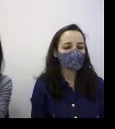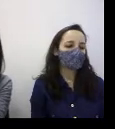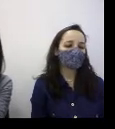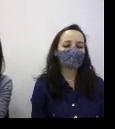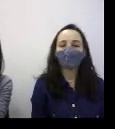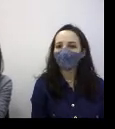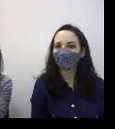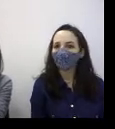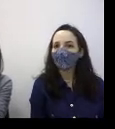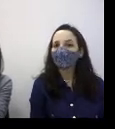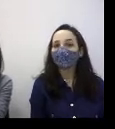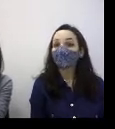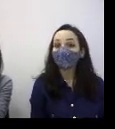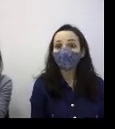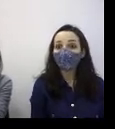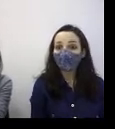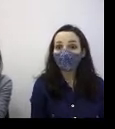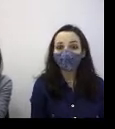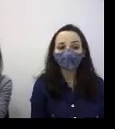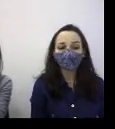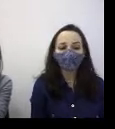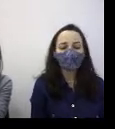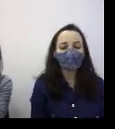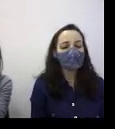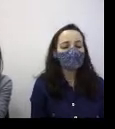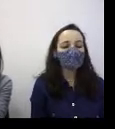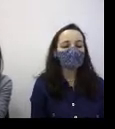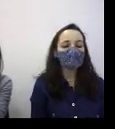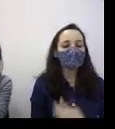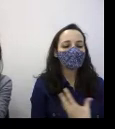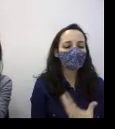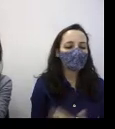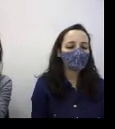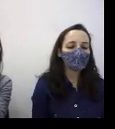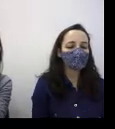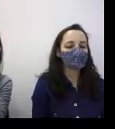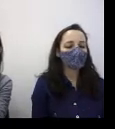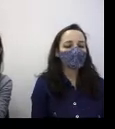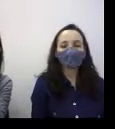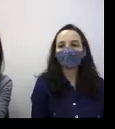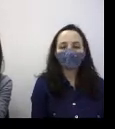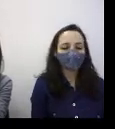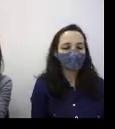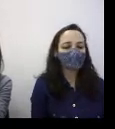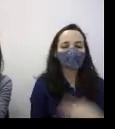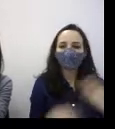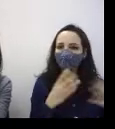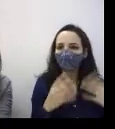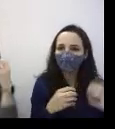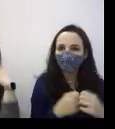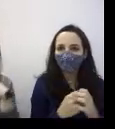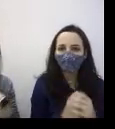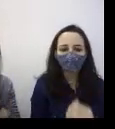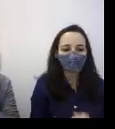a gente acaba fazendo no nosso dia a dia, né? E no filme fica bem evidente isso, que as emoções, as